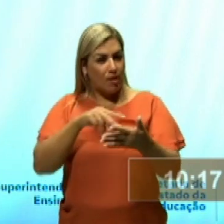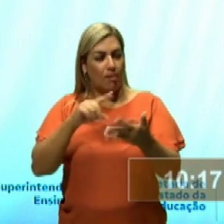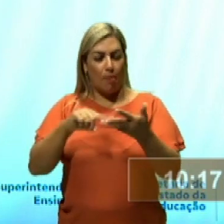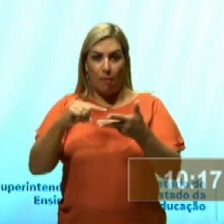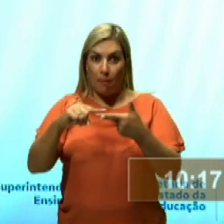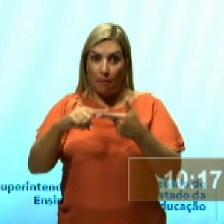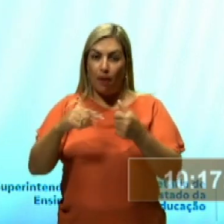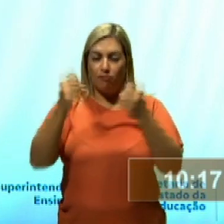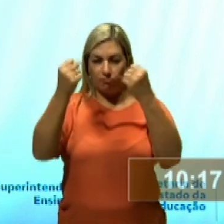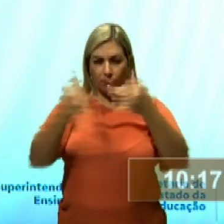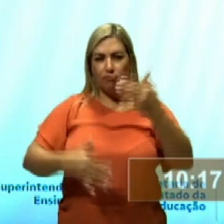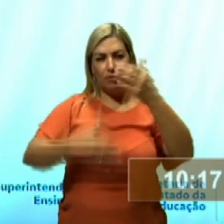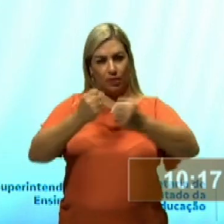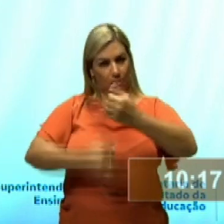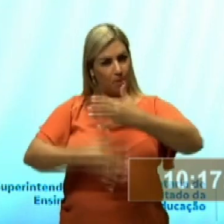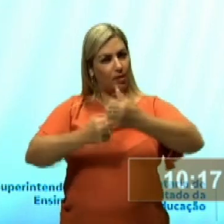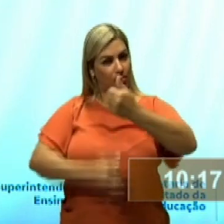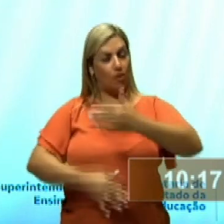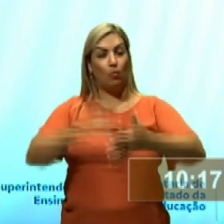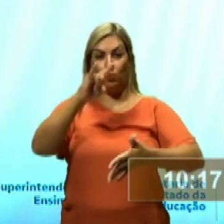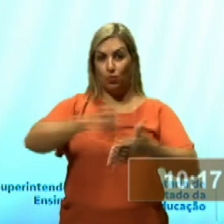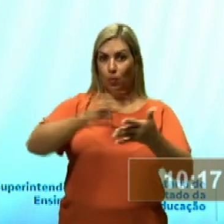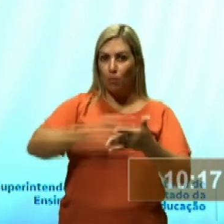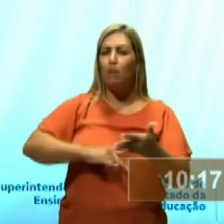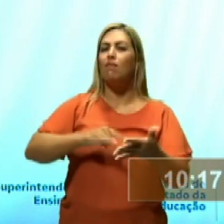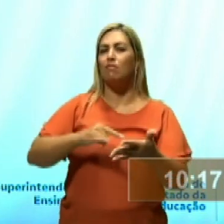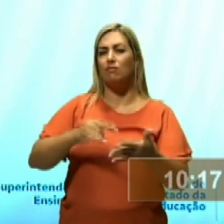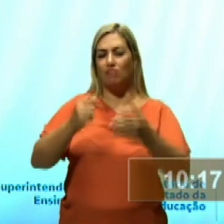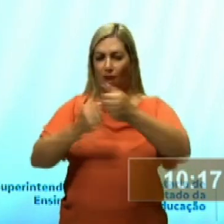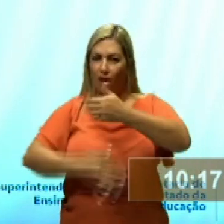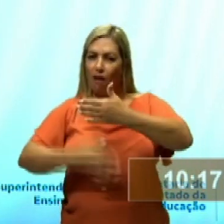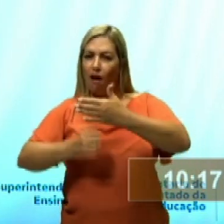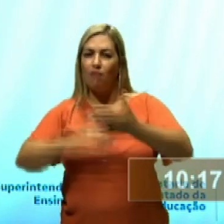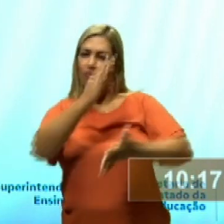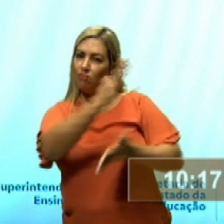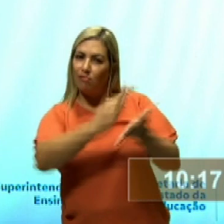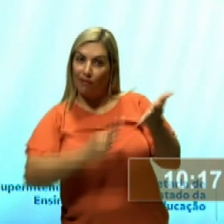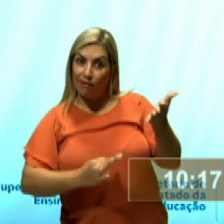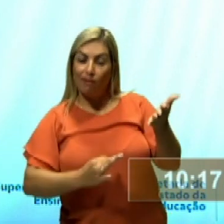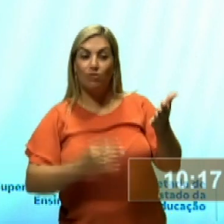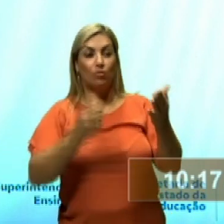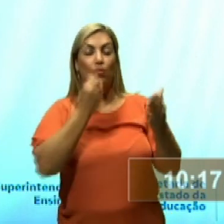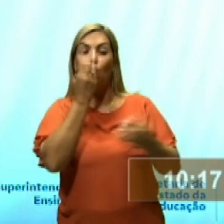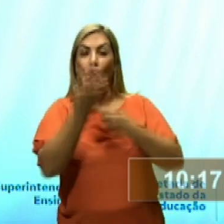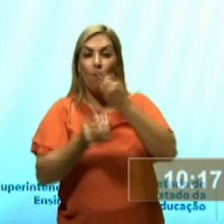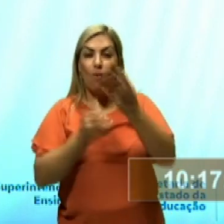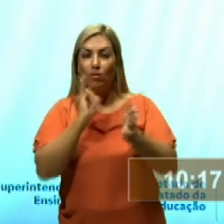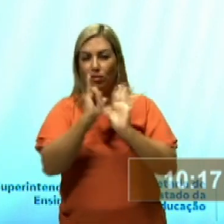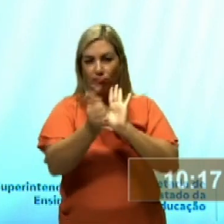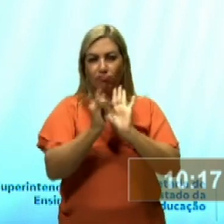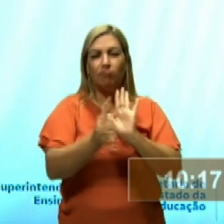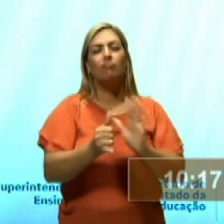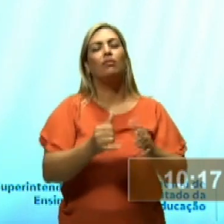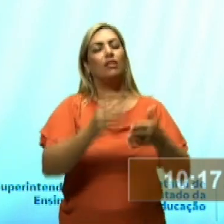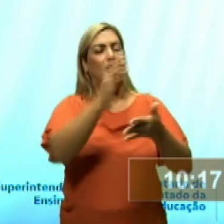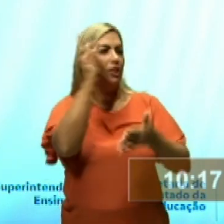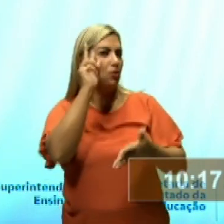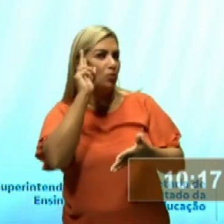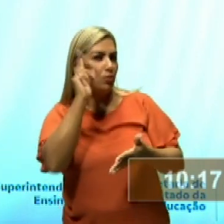relatos né porque porque os documentos dessa época são relatos são textos que contam a história